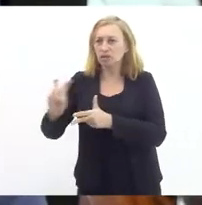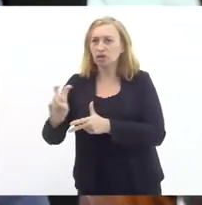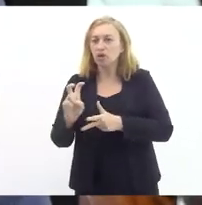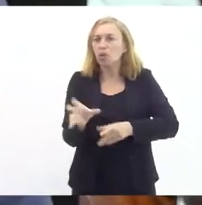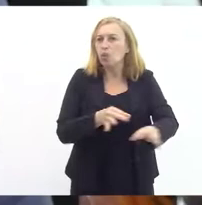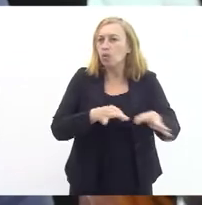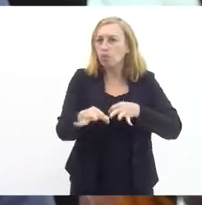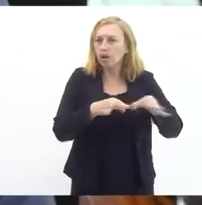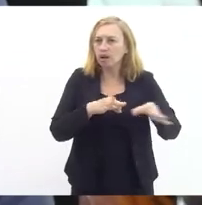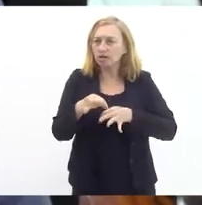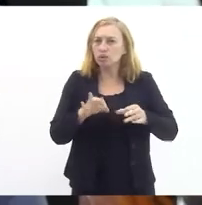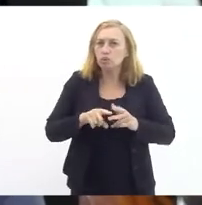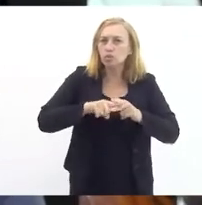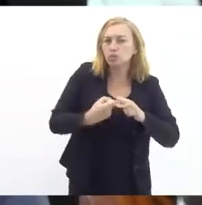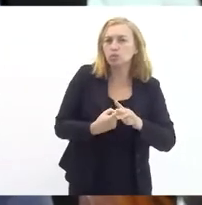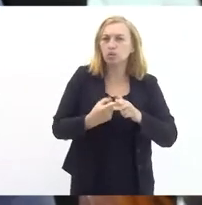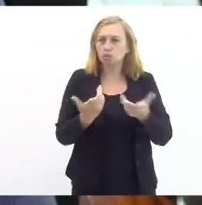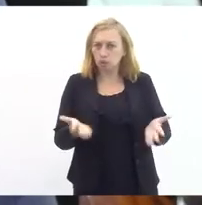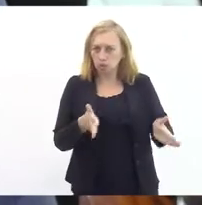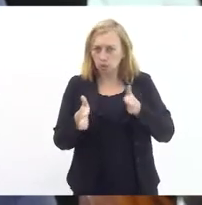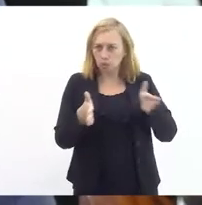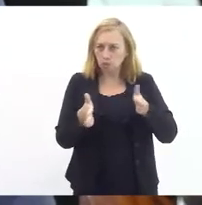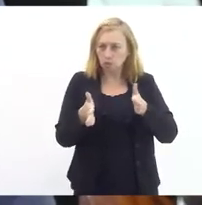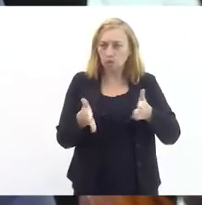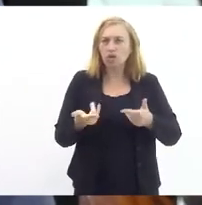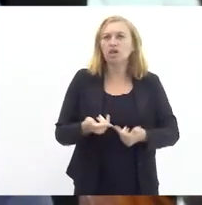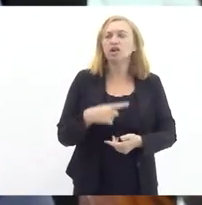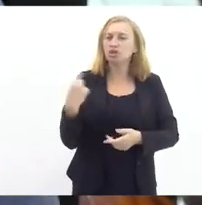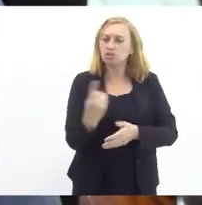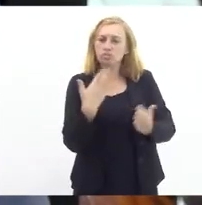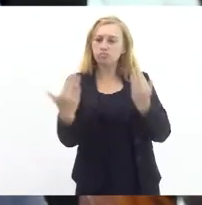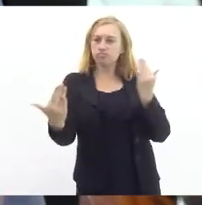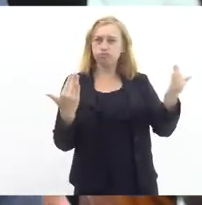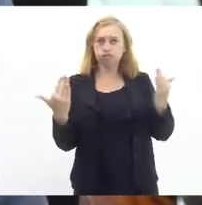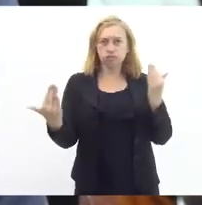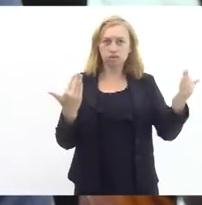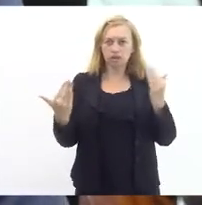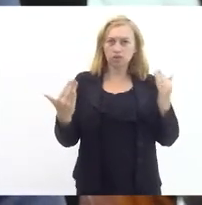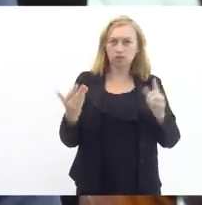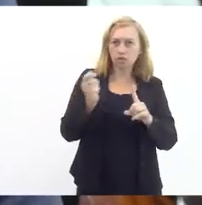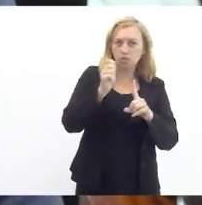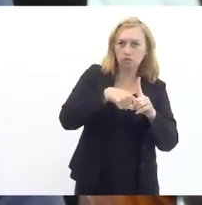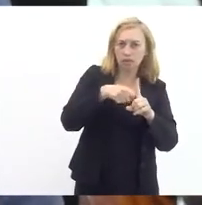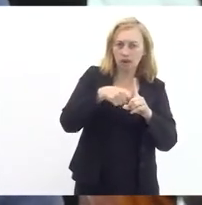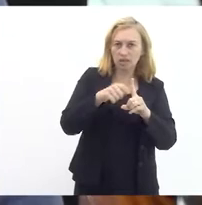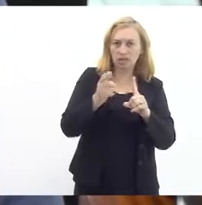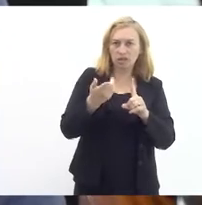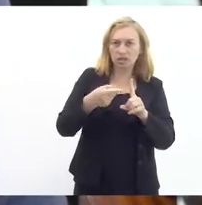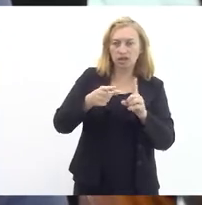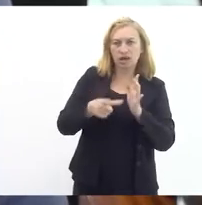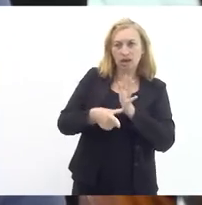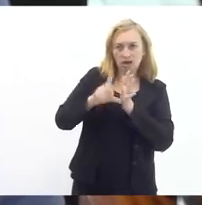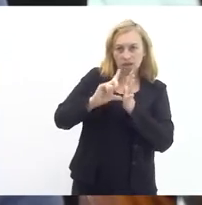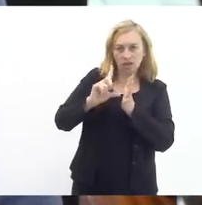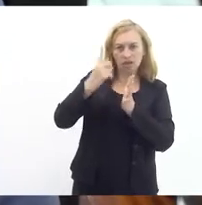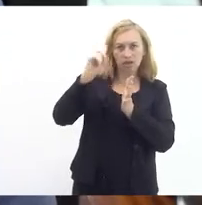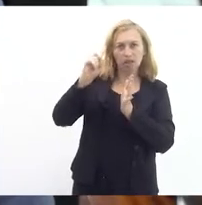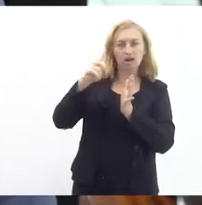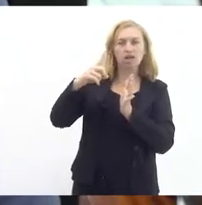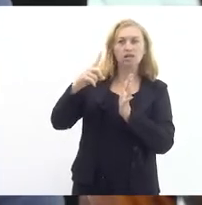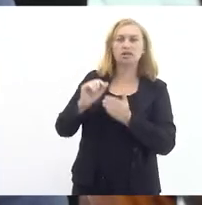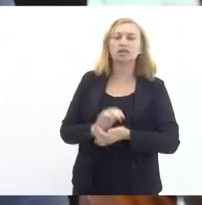de manutenção previsto e a gente compara com o mês subsequente. É,